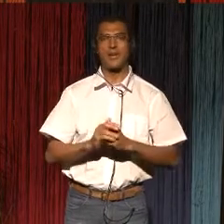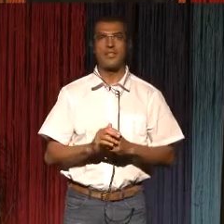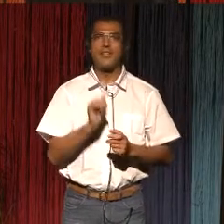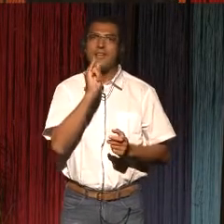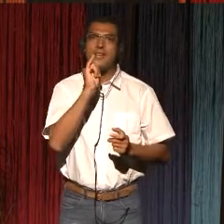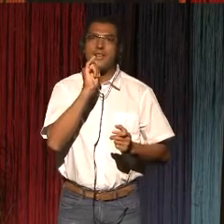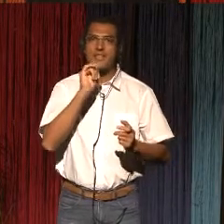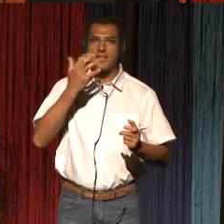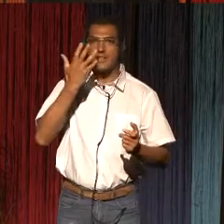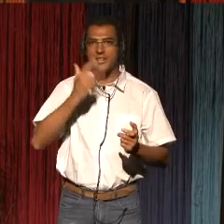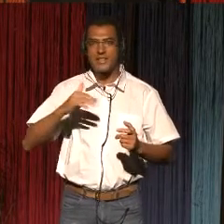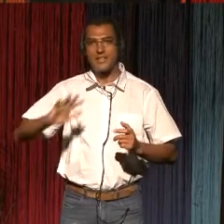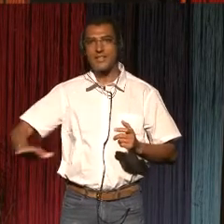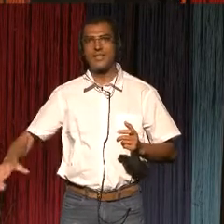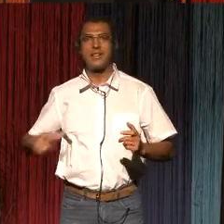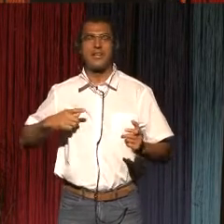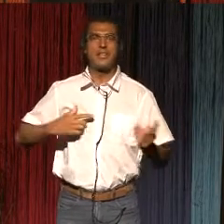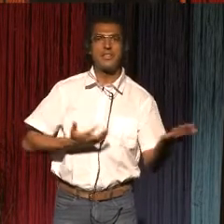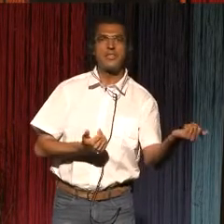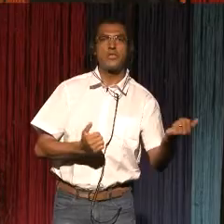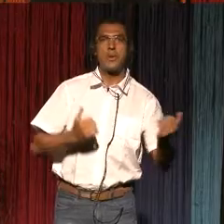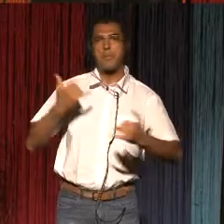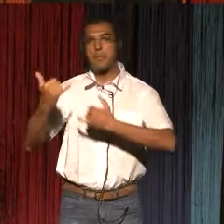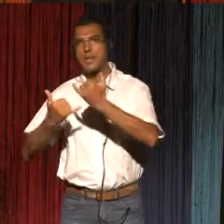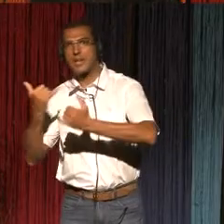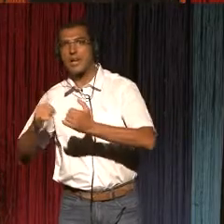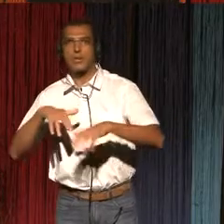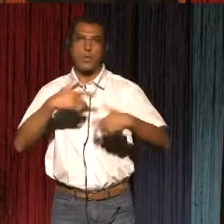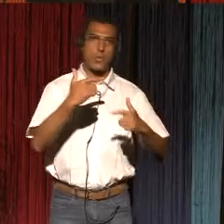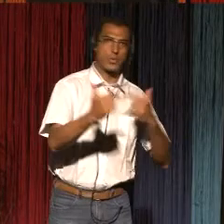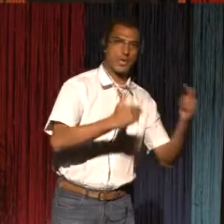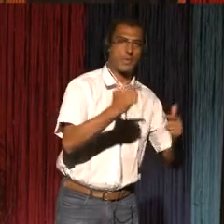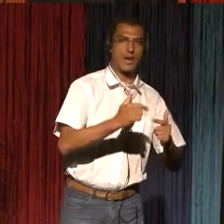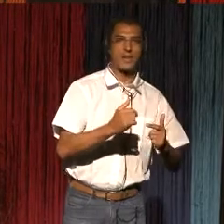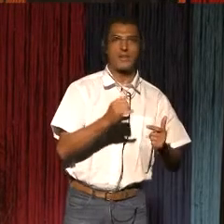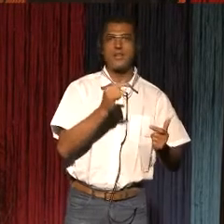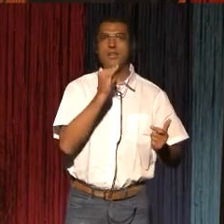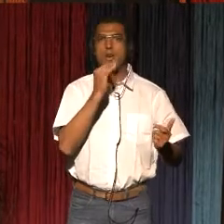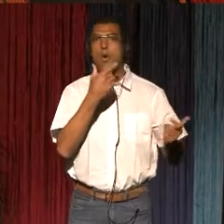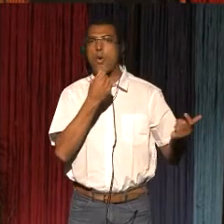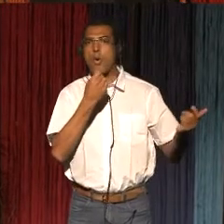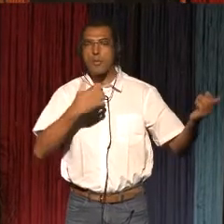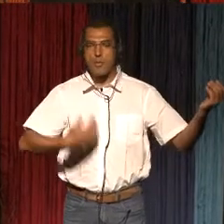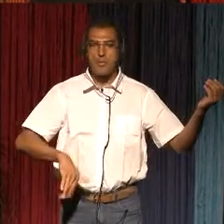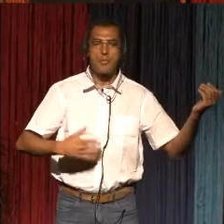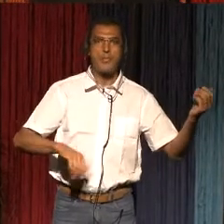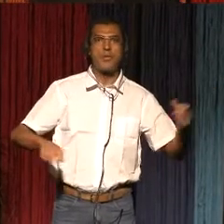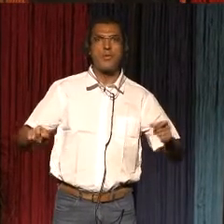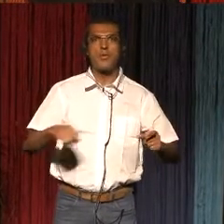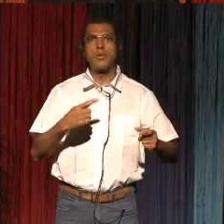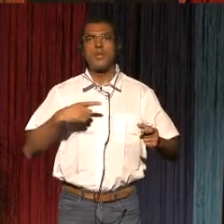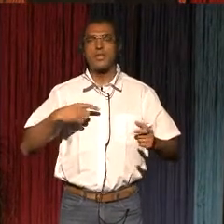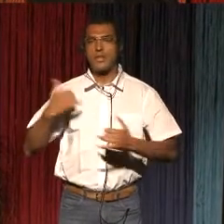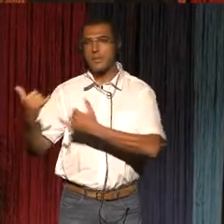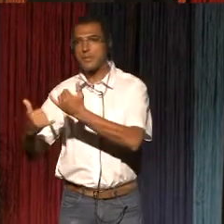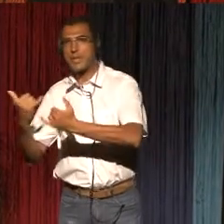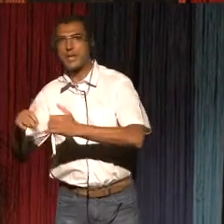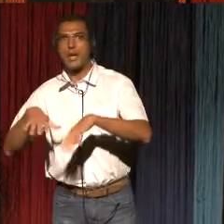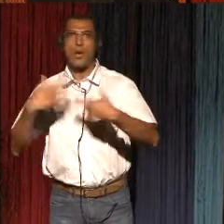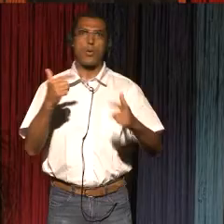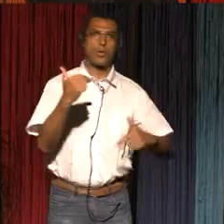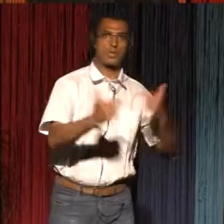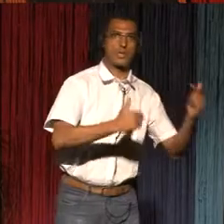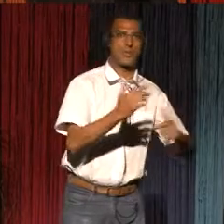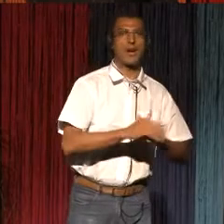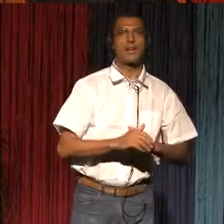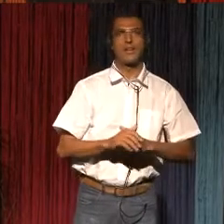estão trabalhando? E esse músico aqui, será que está trabalhando ou brincando? A